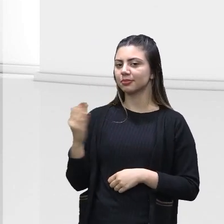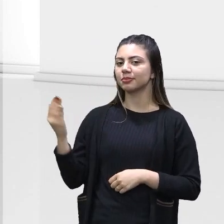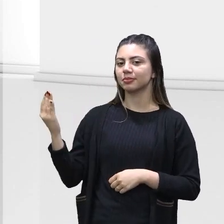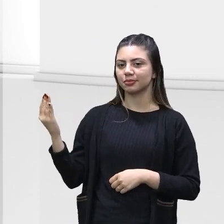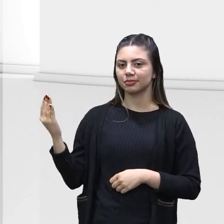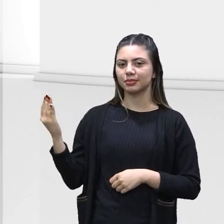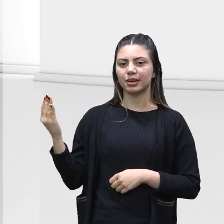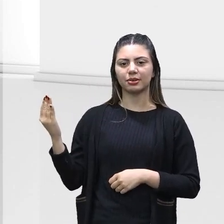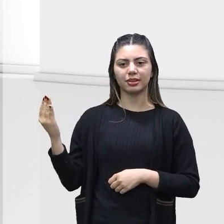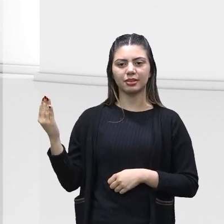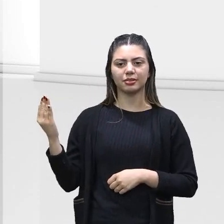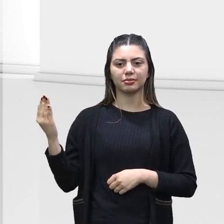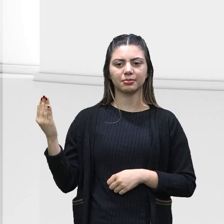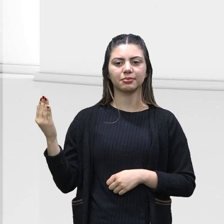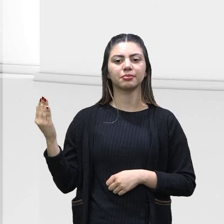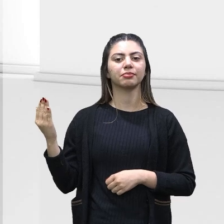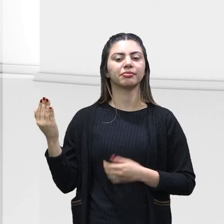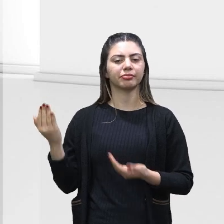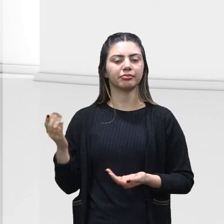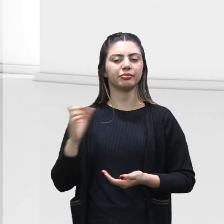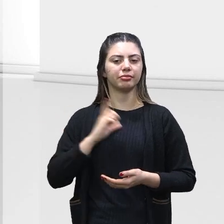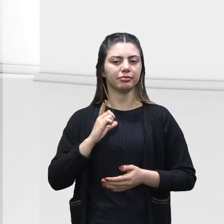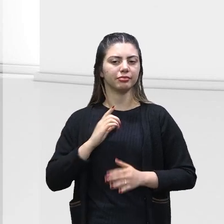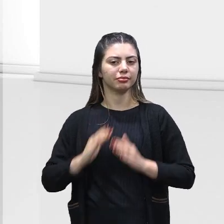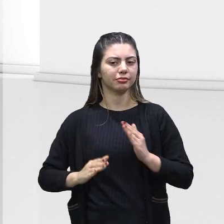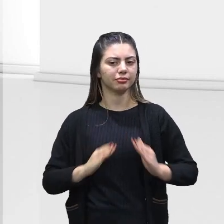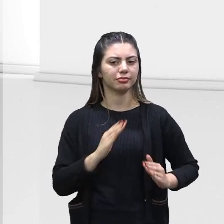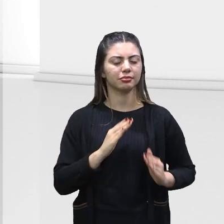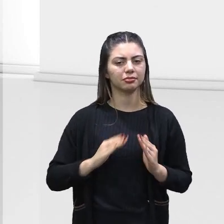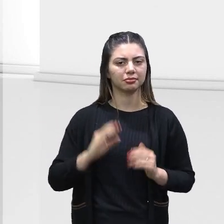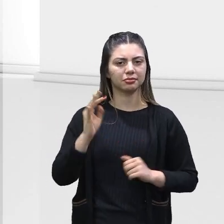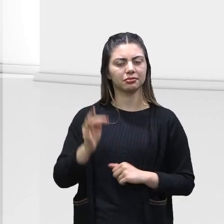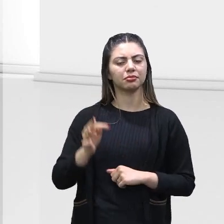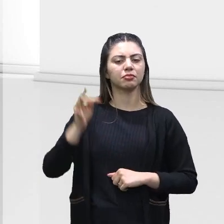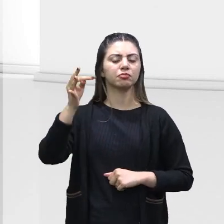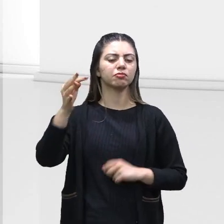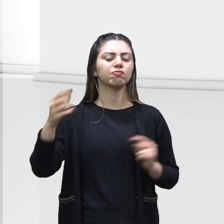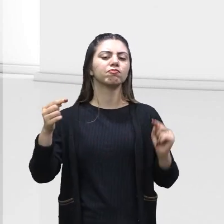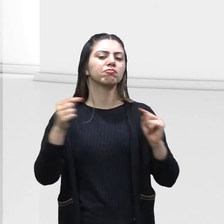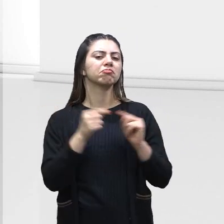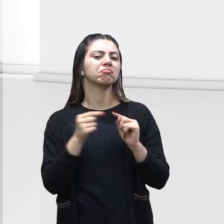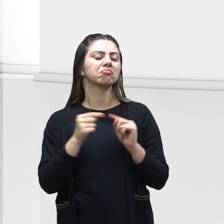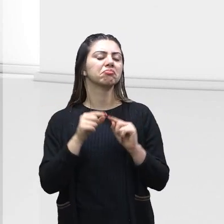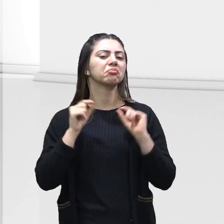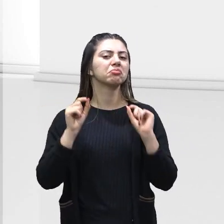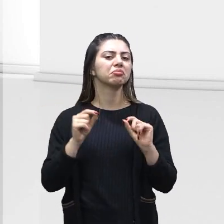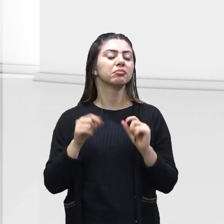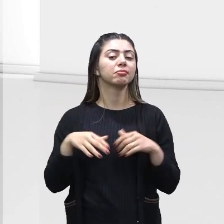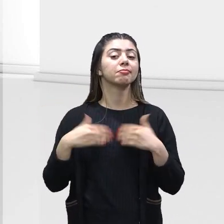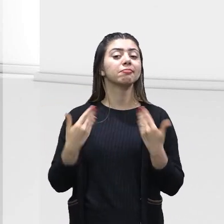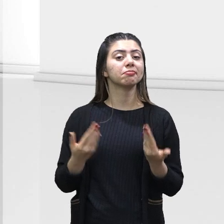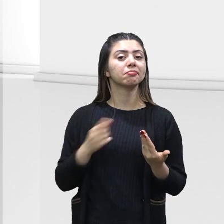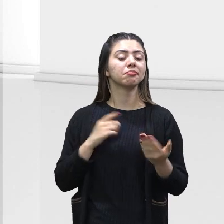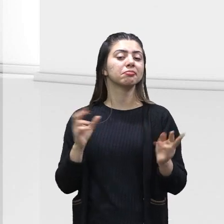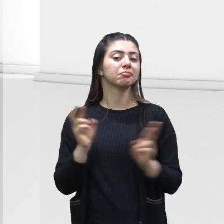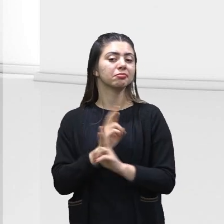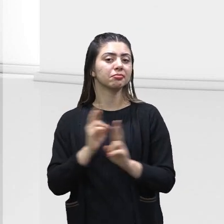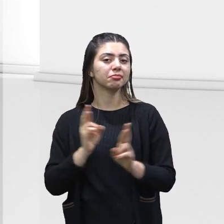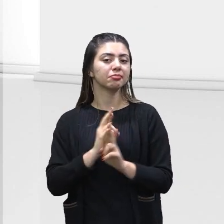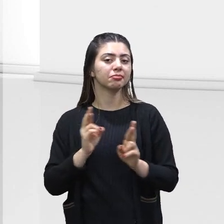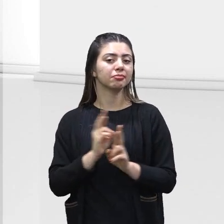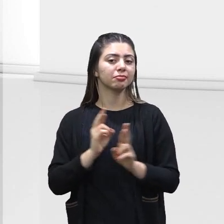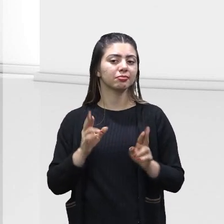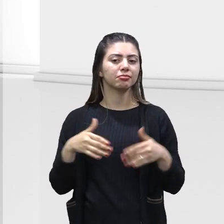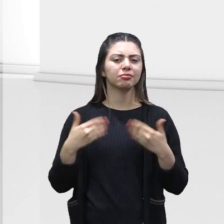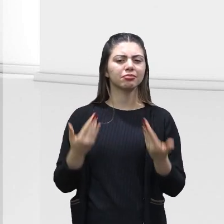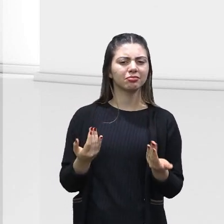certo? Então, o que tem a ver, será, o futuro com os robôs e relacionamentos? Será que os